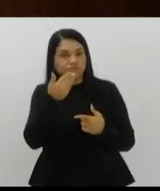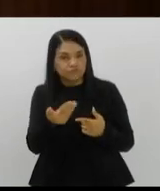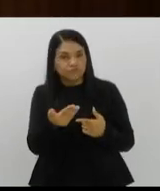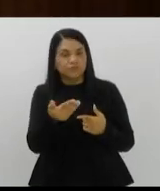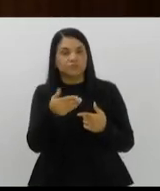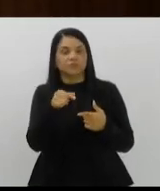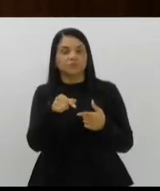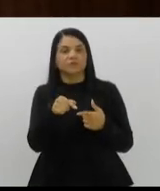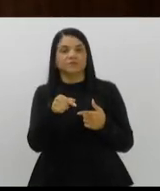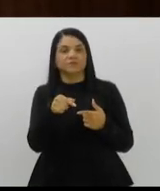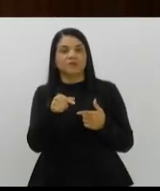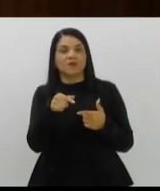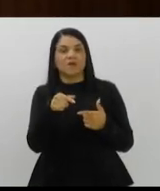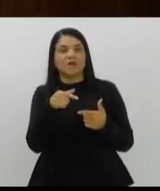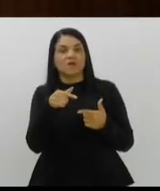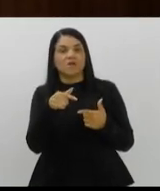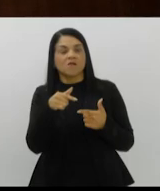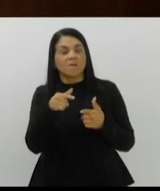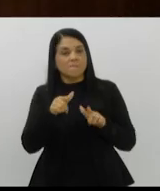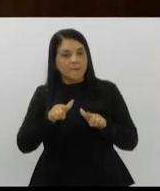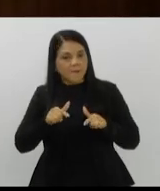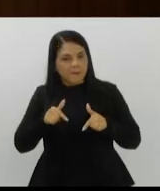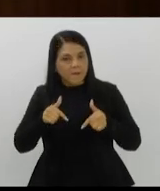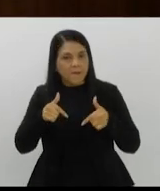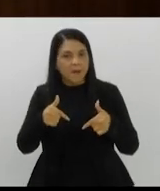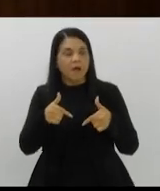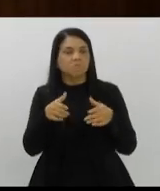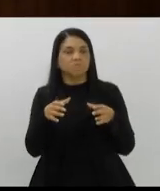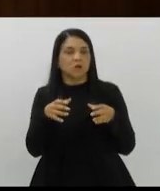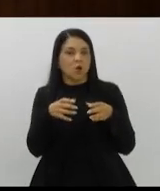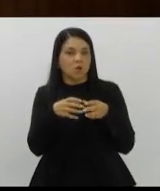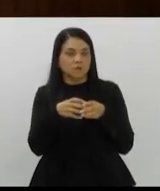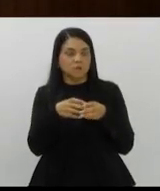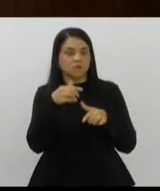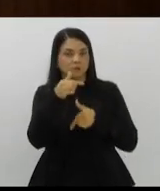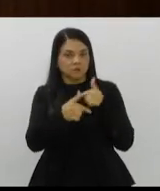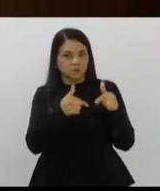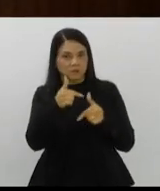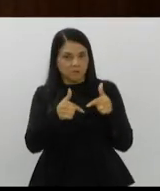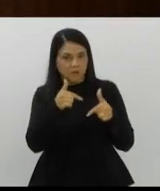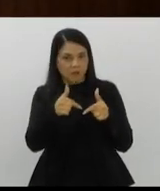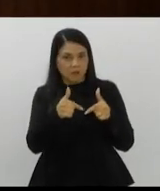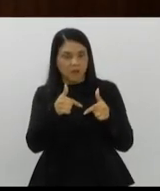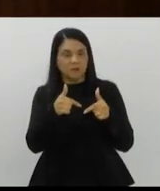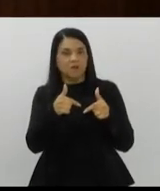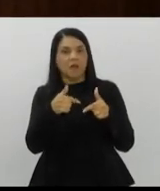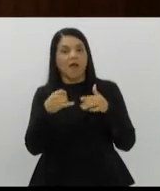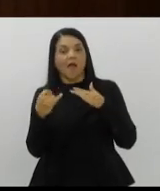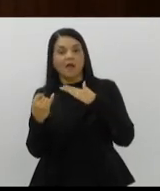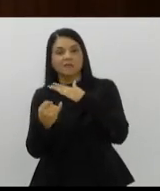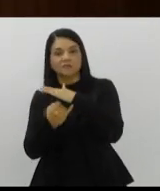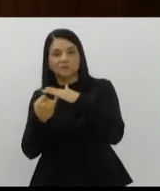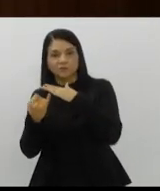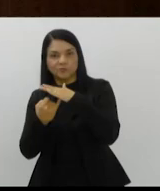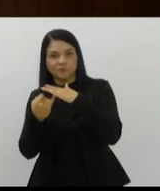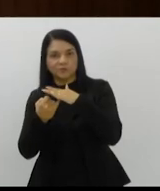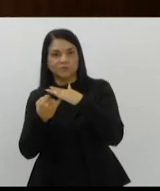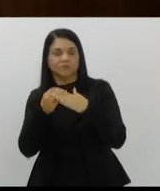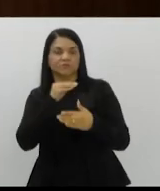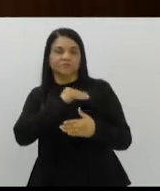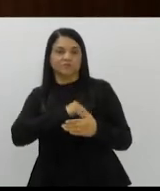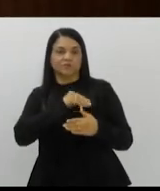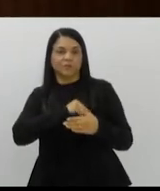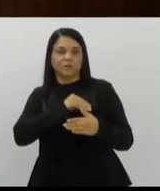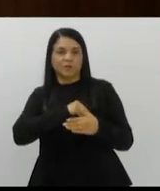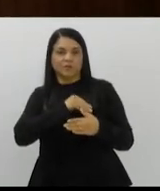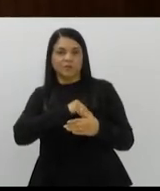sendo tocada com muito fôlego pela Comissão de Trabalho, que é a institucionalização do piso regional.